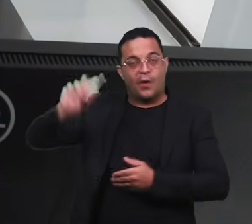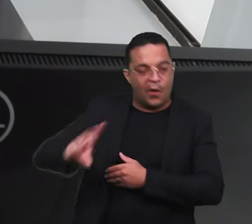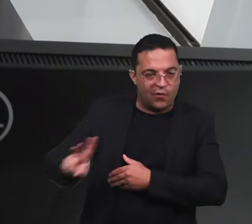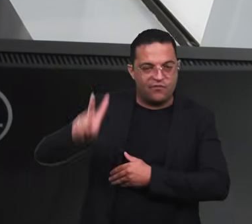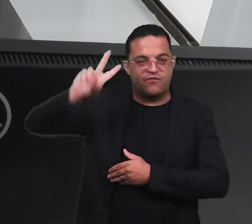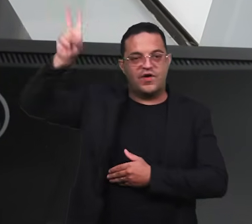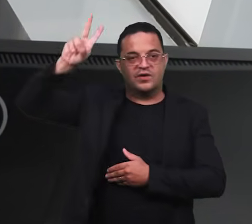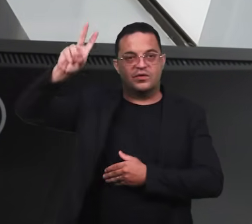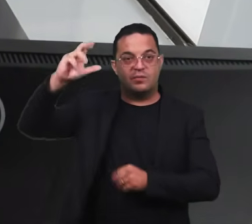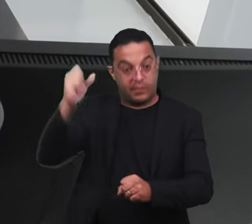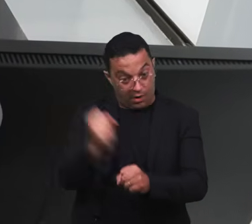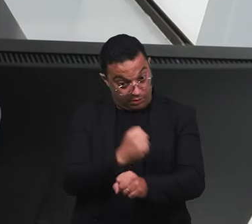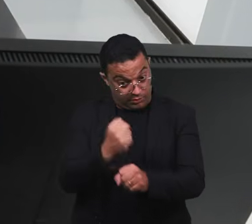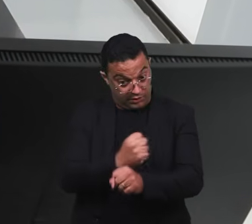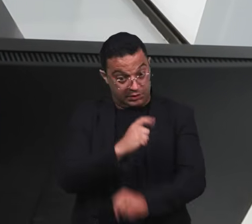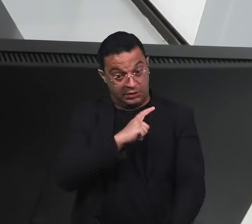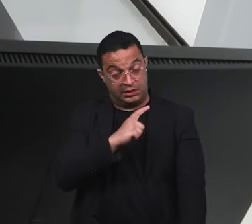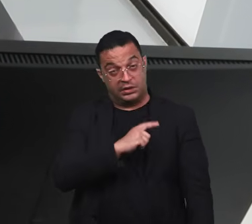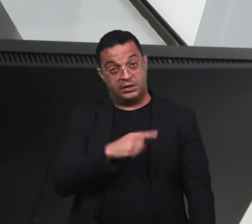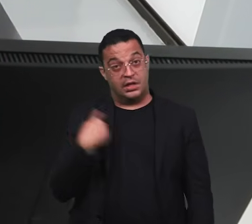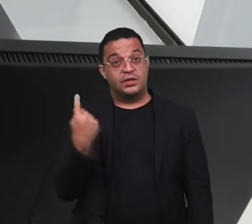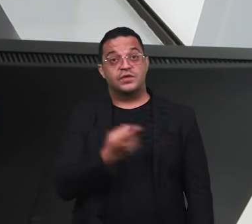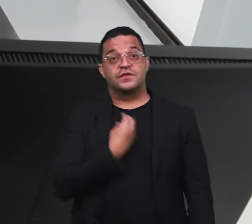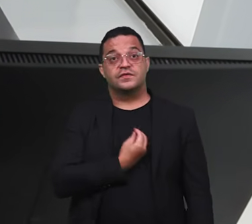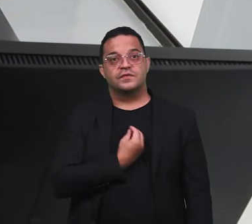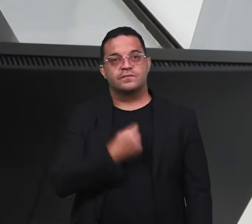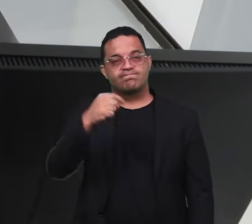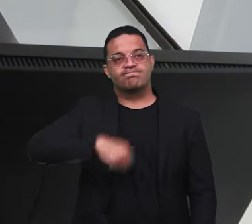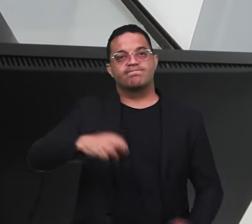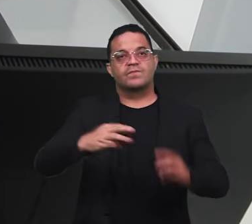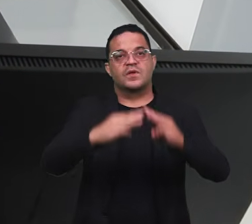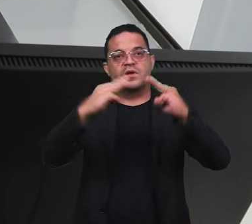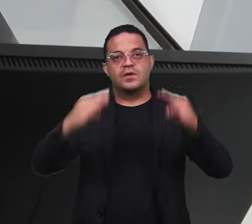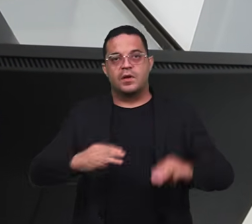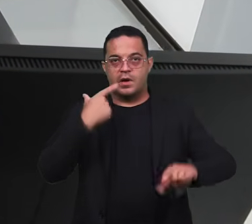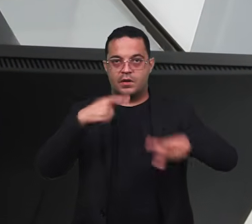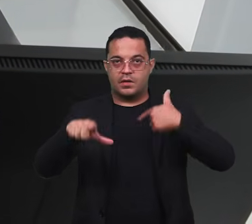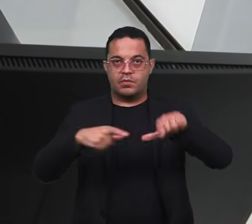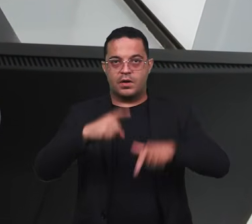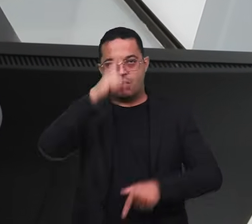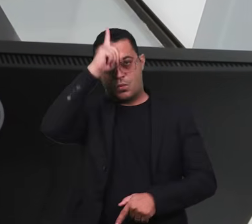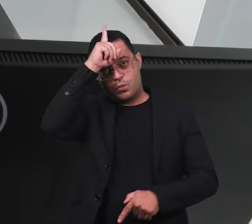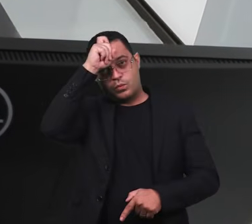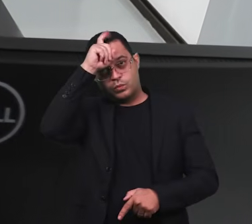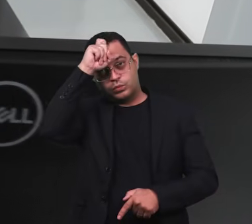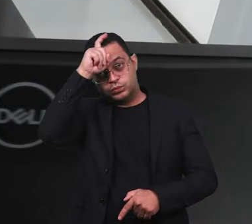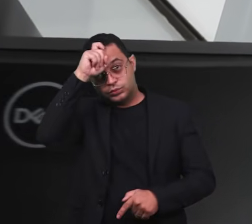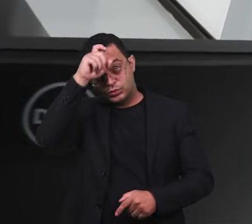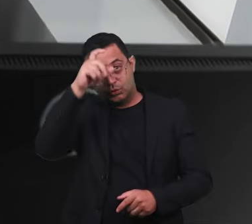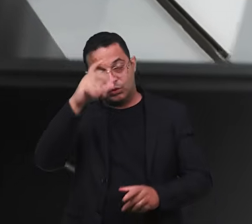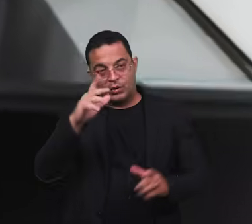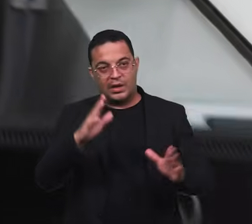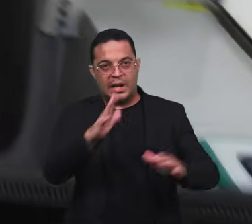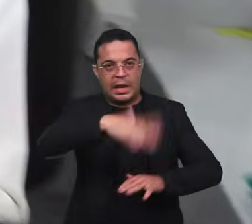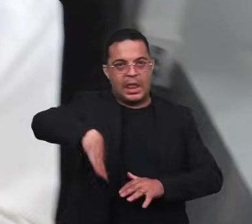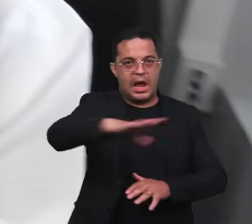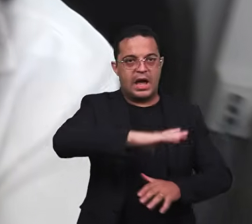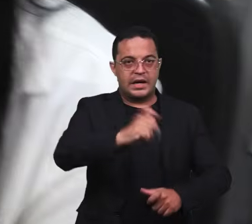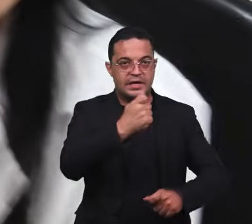o valor que nós damos para a obra do Senhor. Aqui no Manaim eu trabalho na unidade médica, na